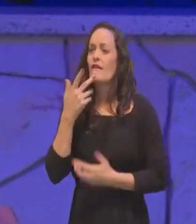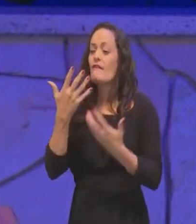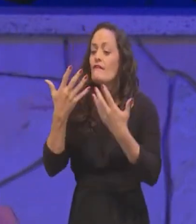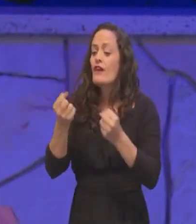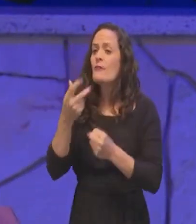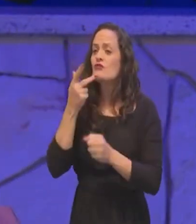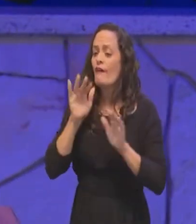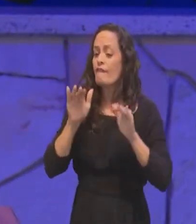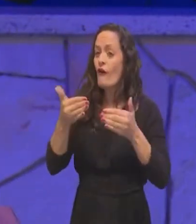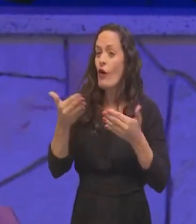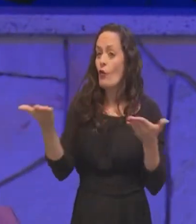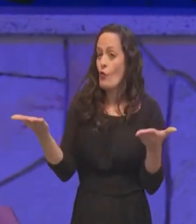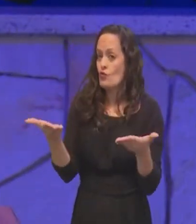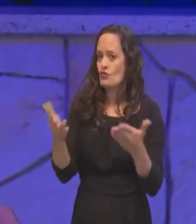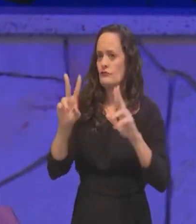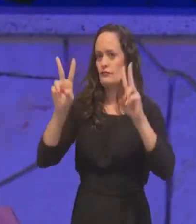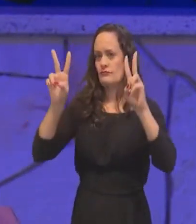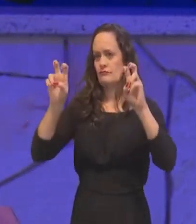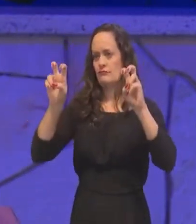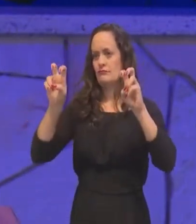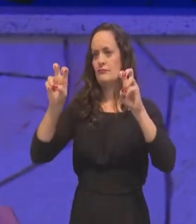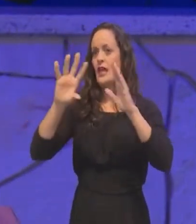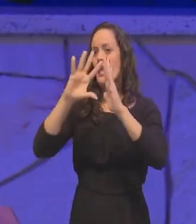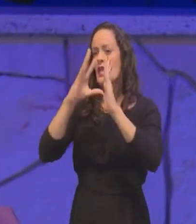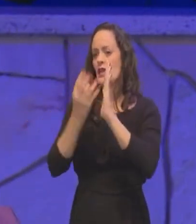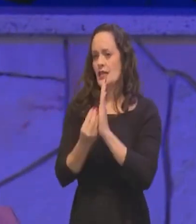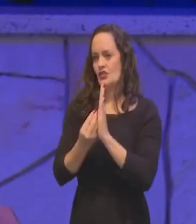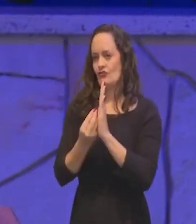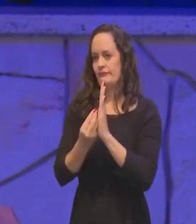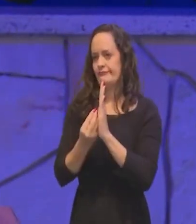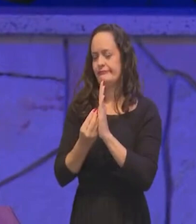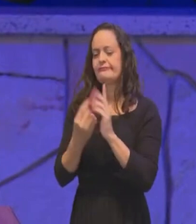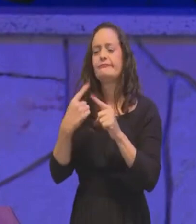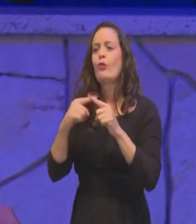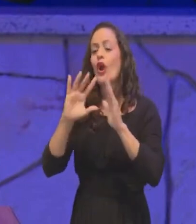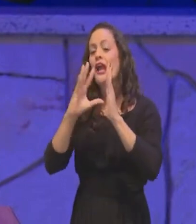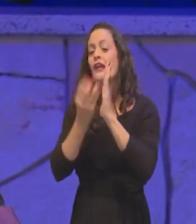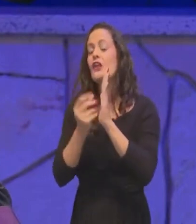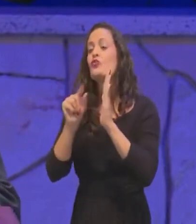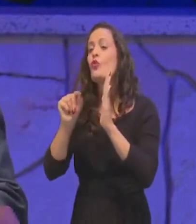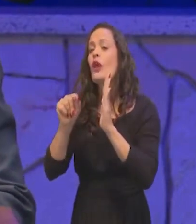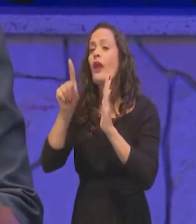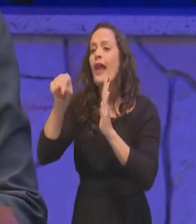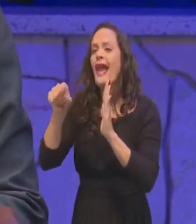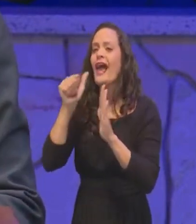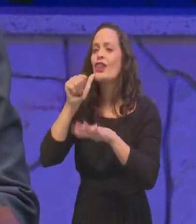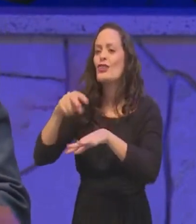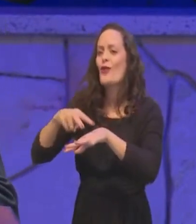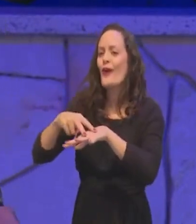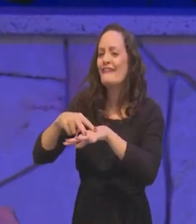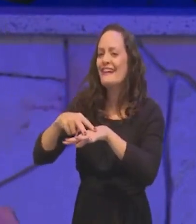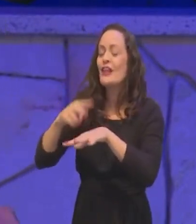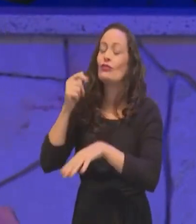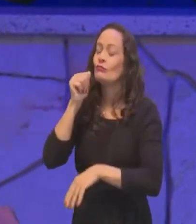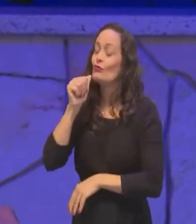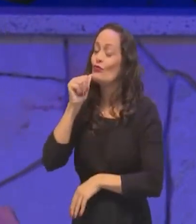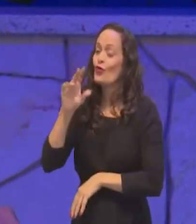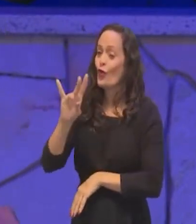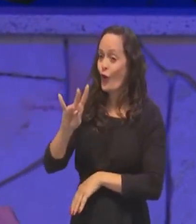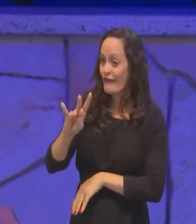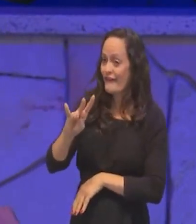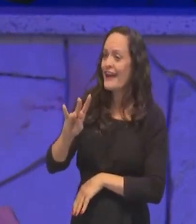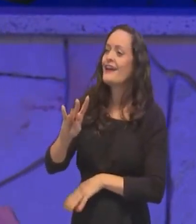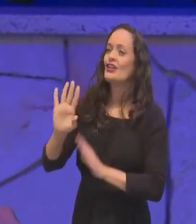igreja. Porque a igreja é a noiva de Cristo, a igreja é do Senhor. E